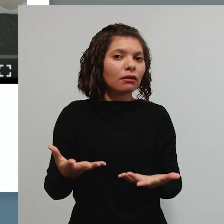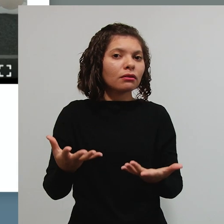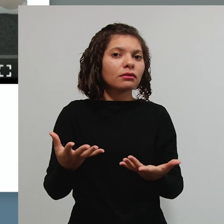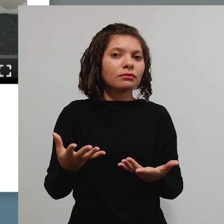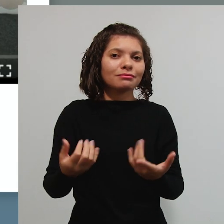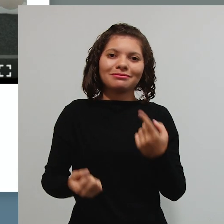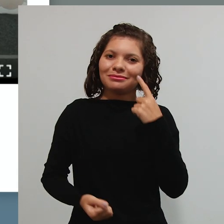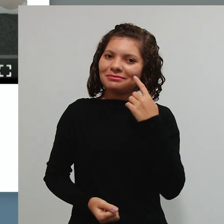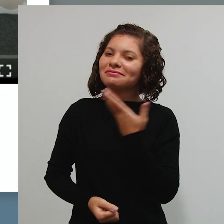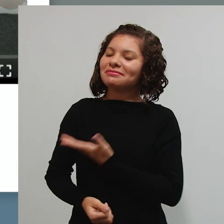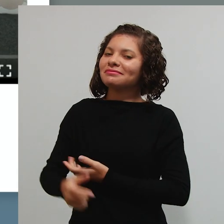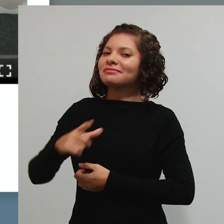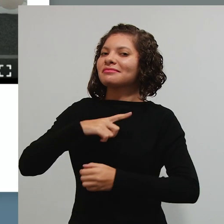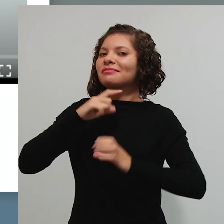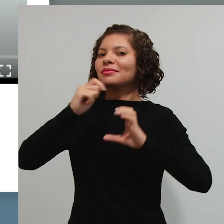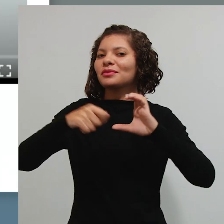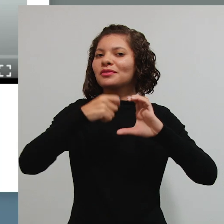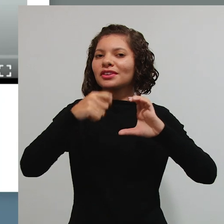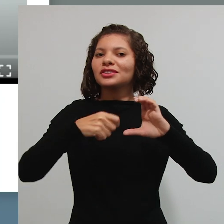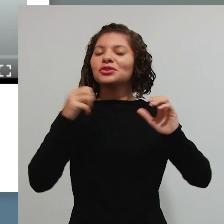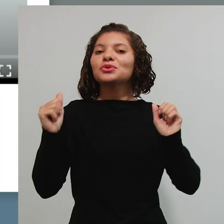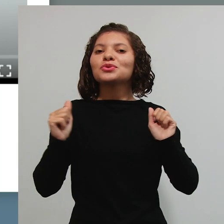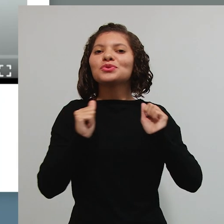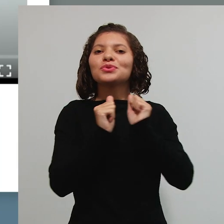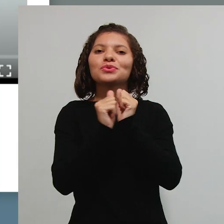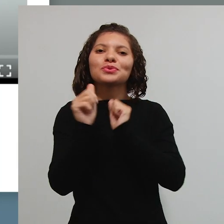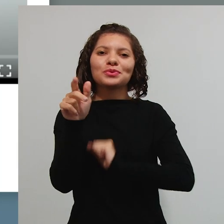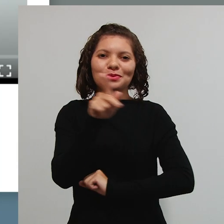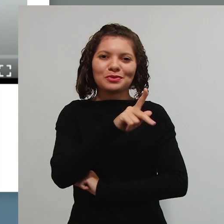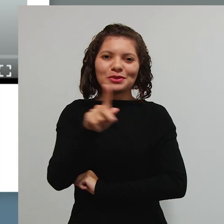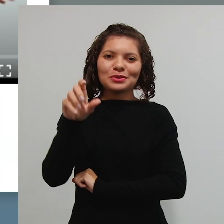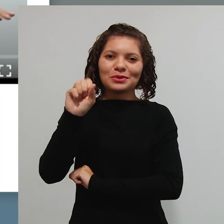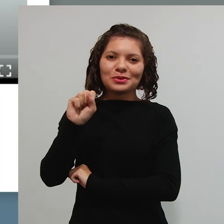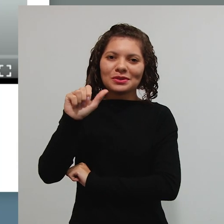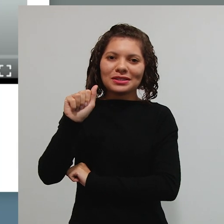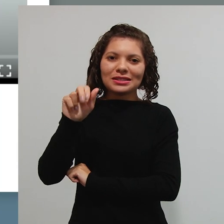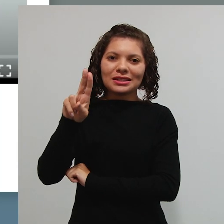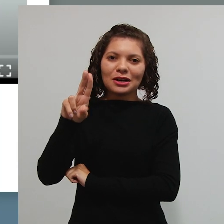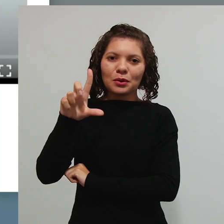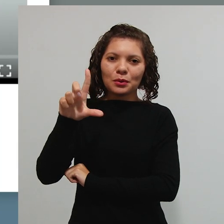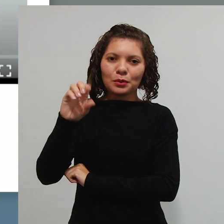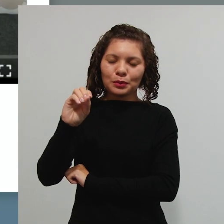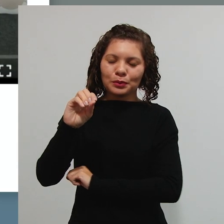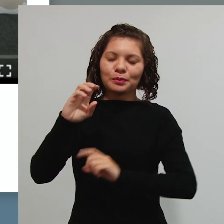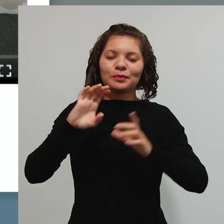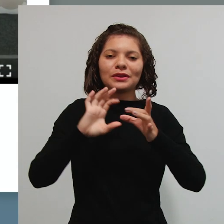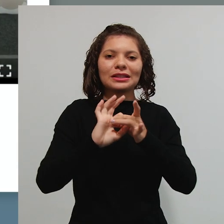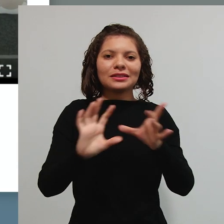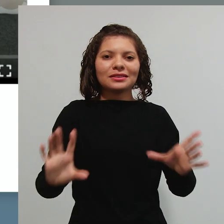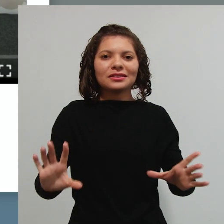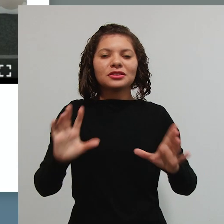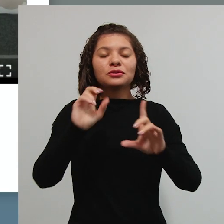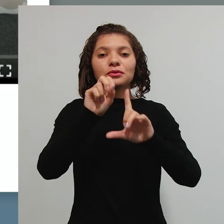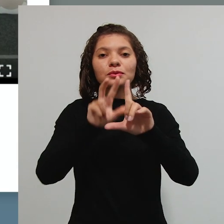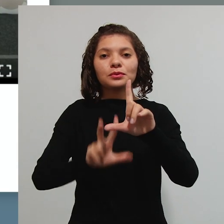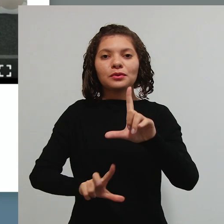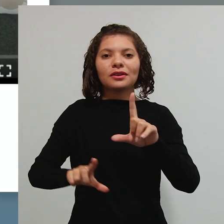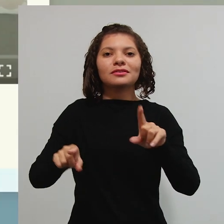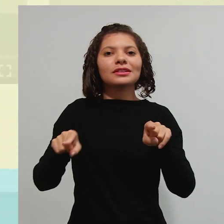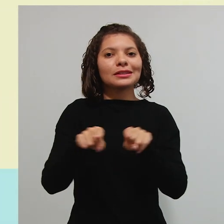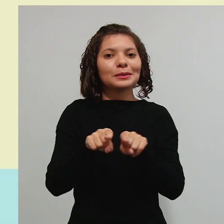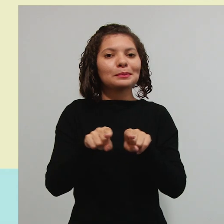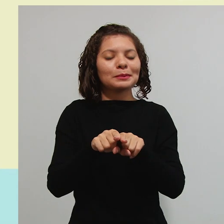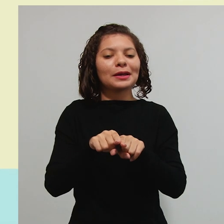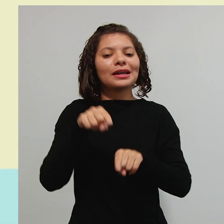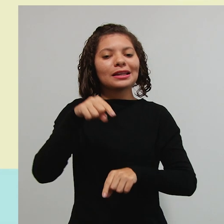ser utilizados. Esse material foi produzido juntamente com o professor Saulo Macedo e está disponível no ambiente virtual e está disponível